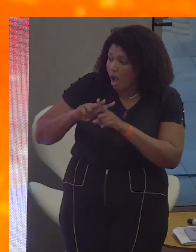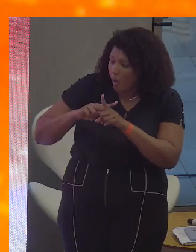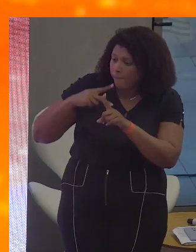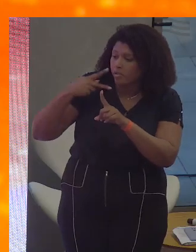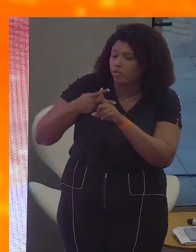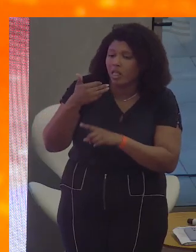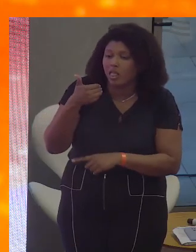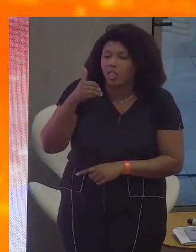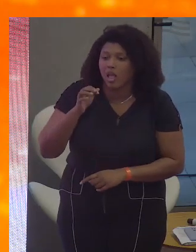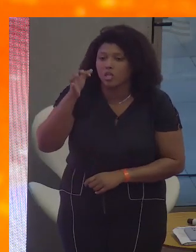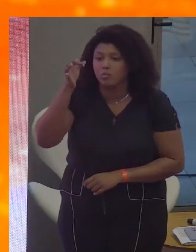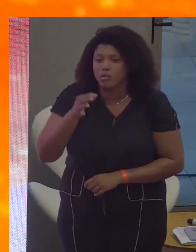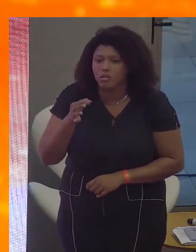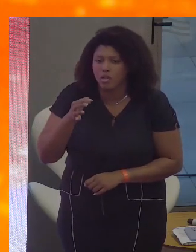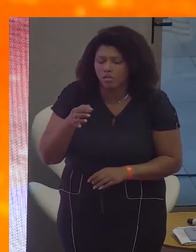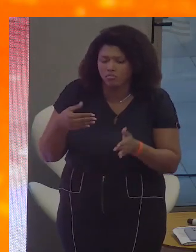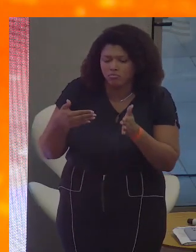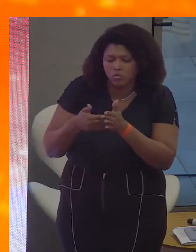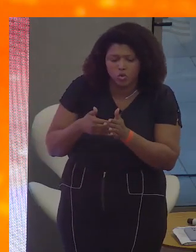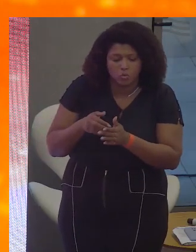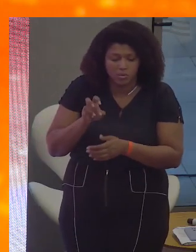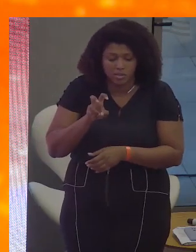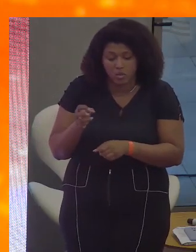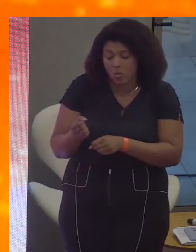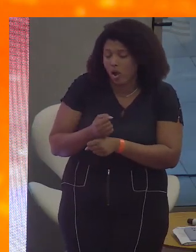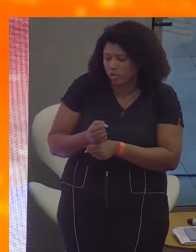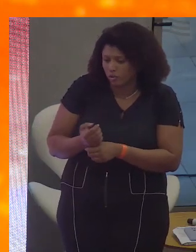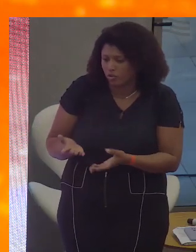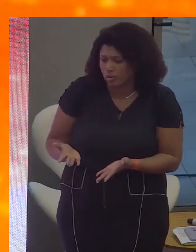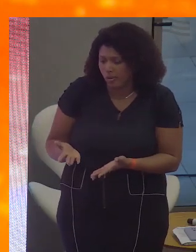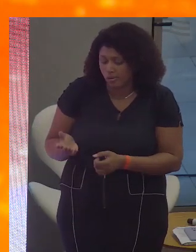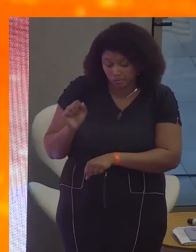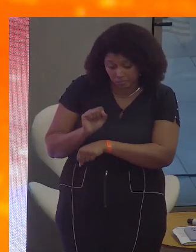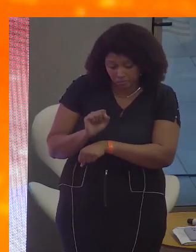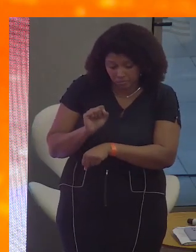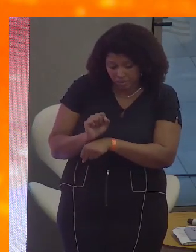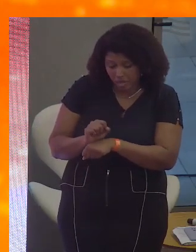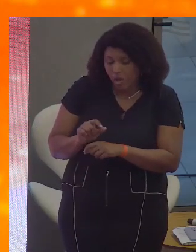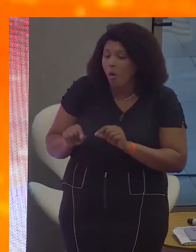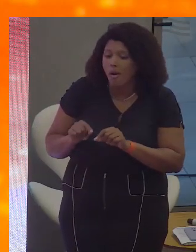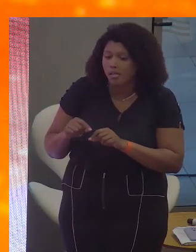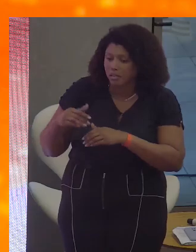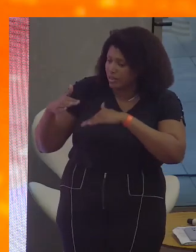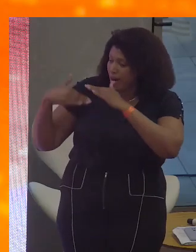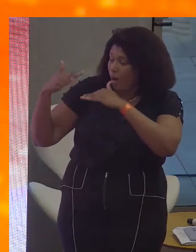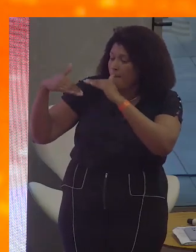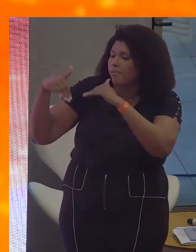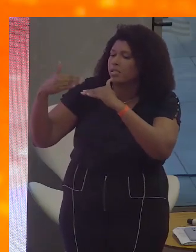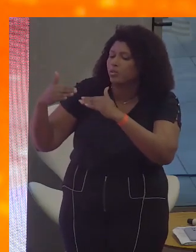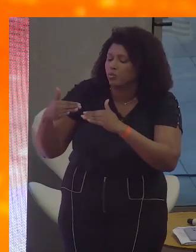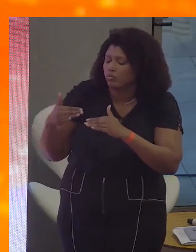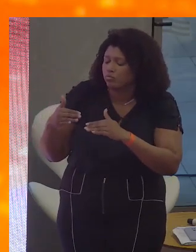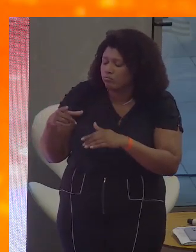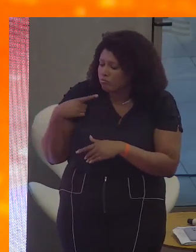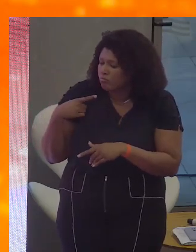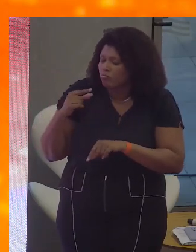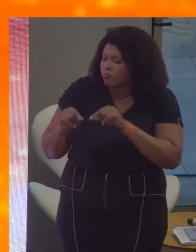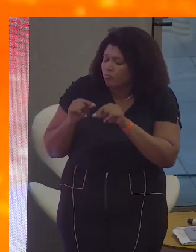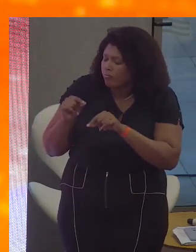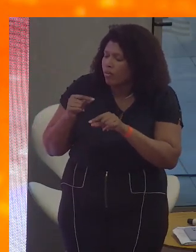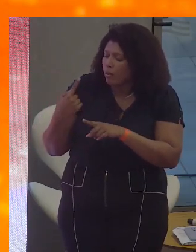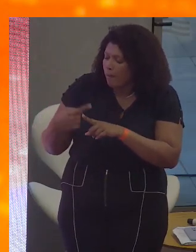nos últimos 5 anos, e espera-se, né, um aumento de consumo de suplementos, também impulsionado